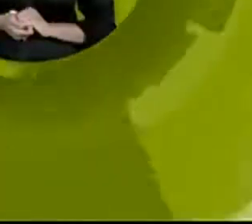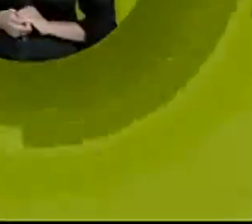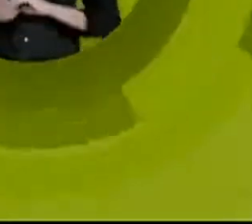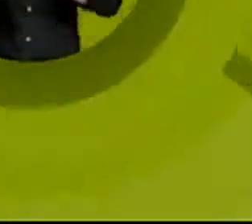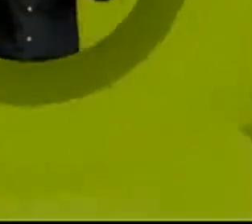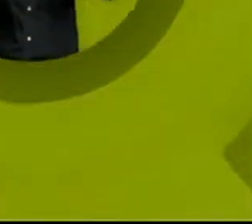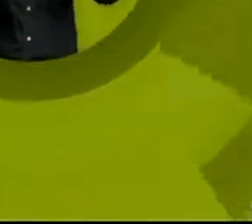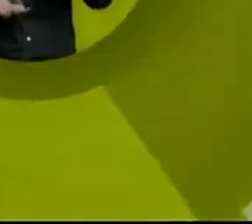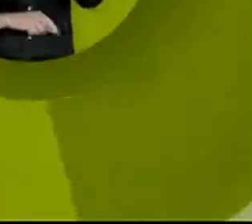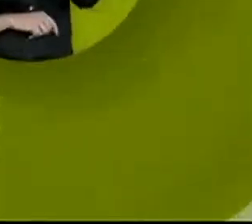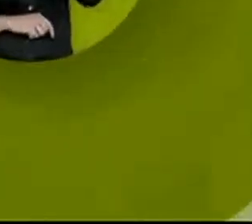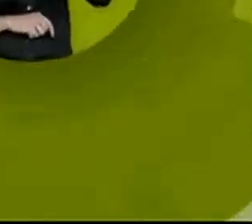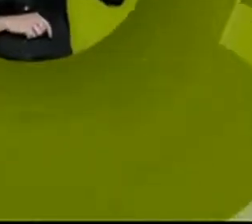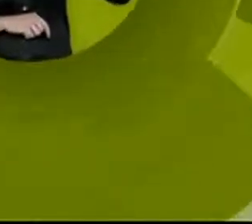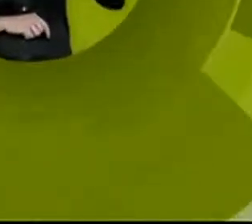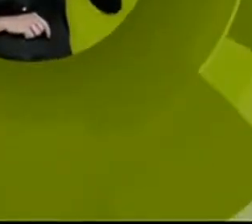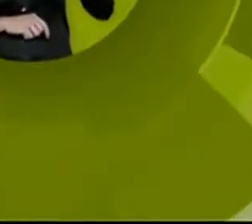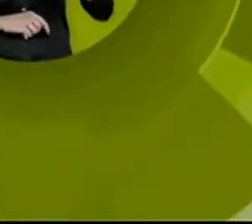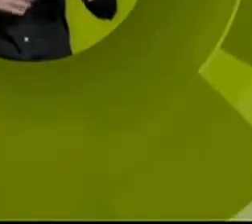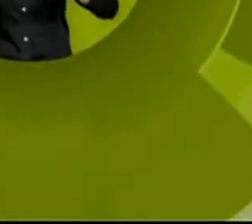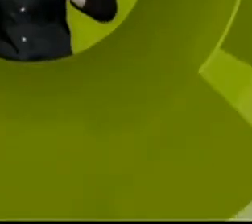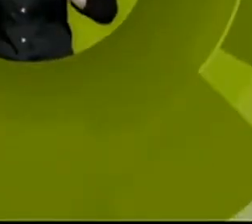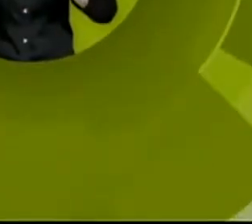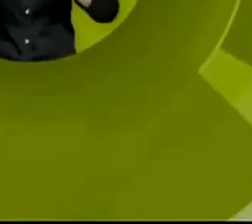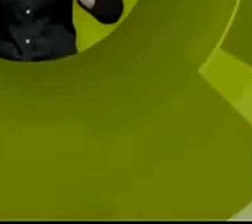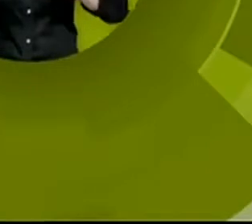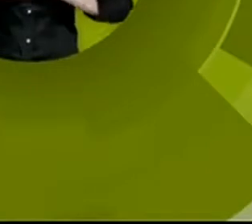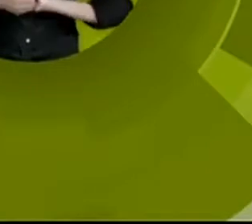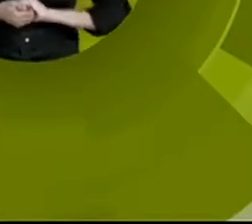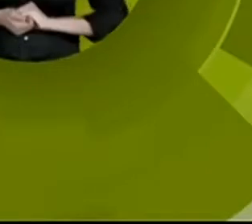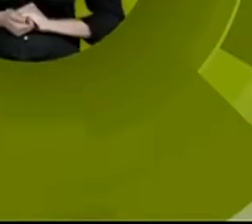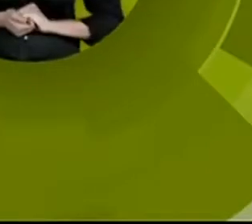O programa a seguir é livre para todos os públicos.